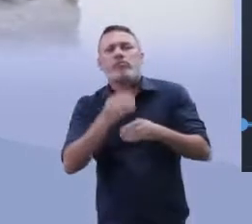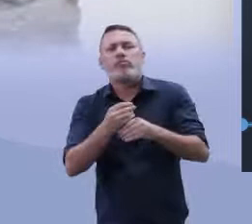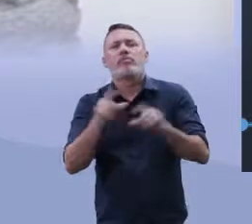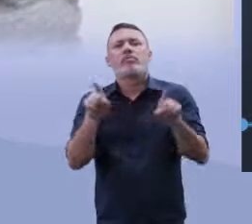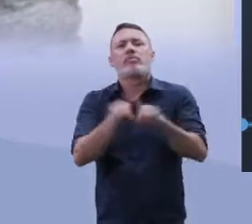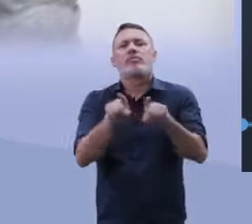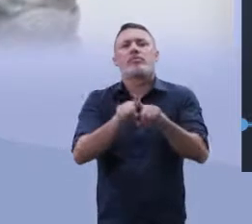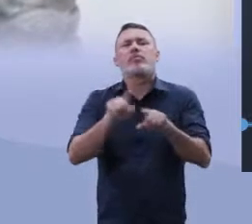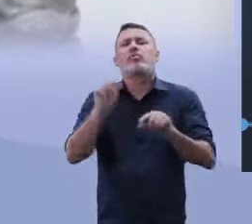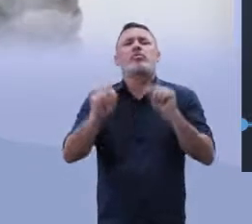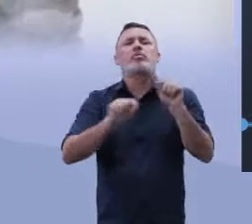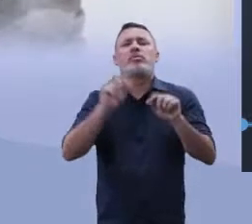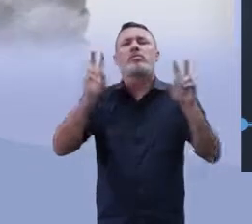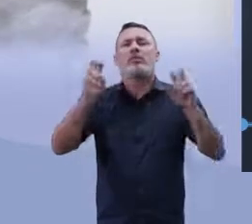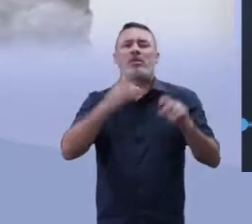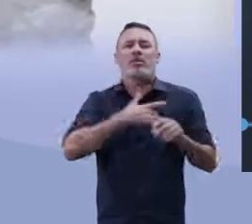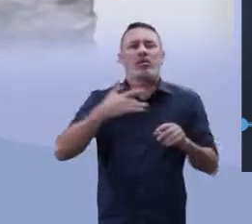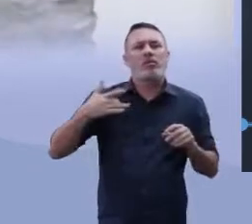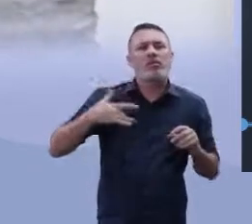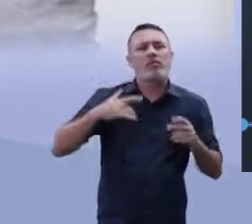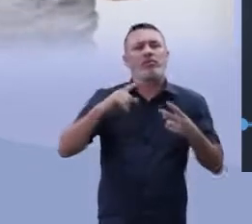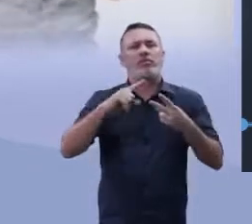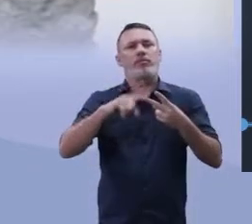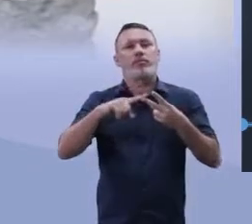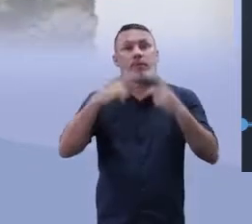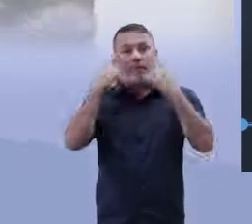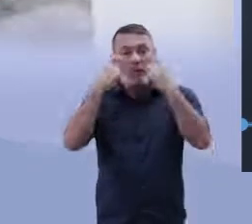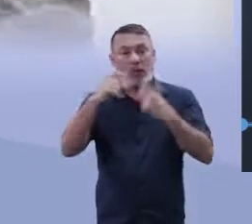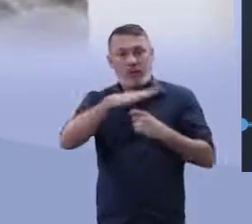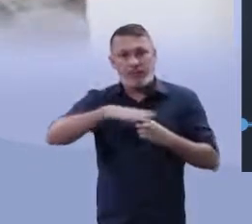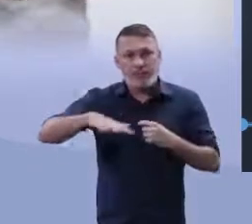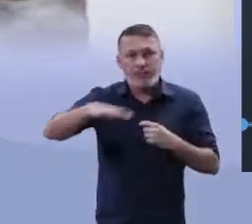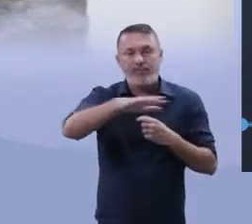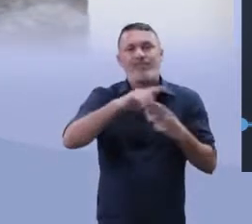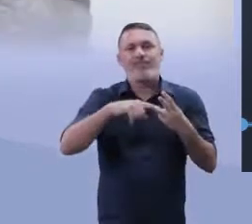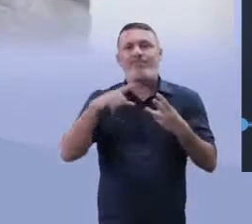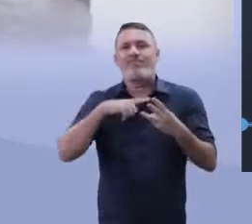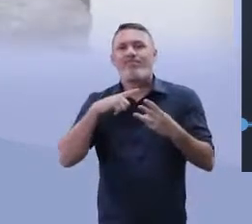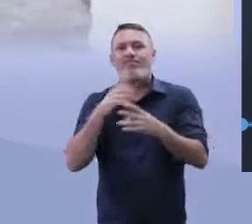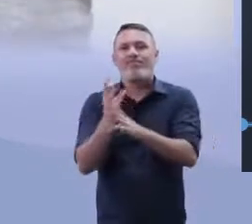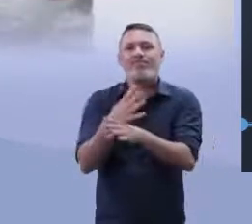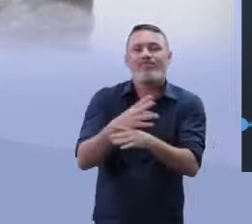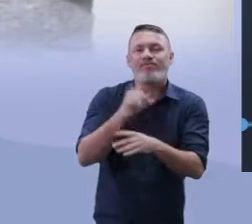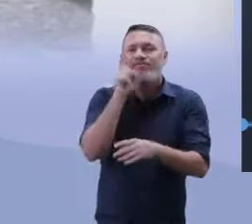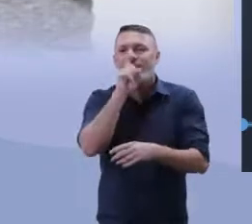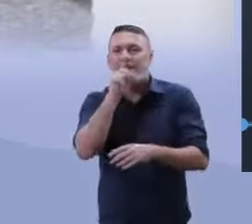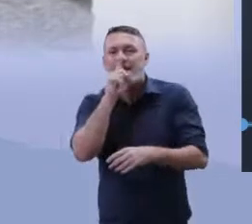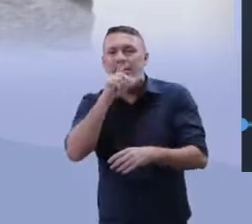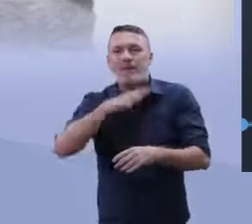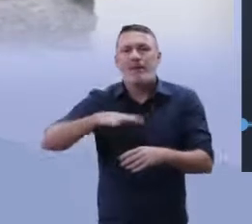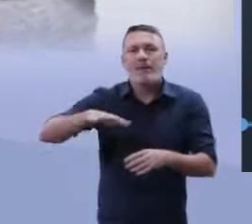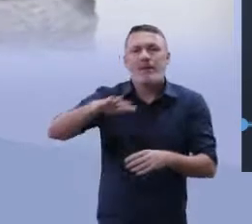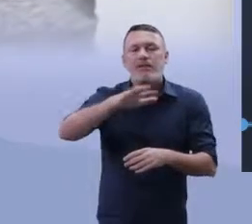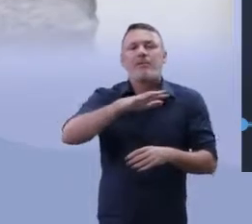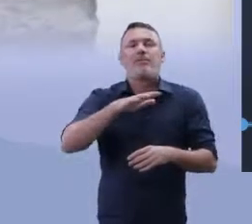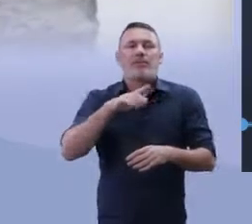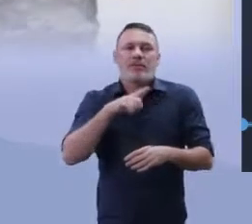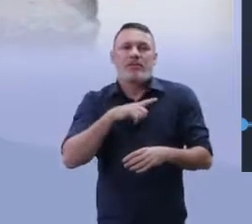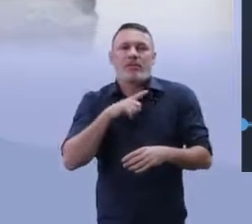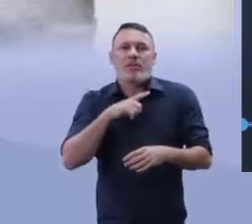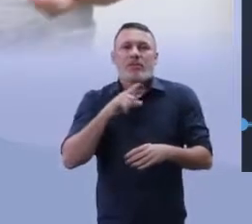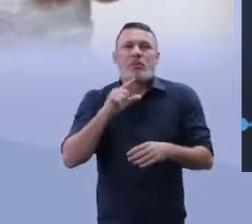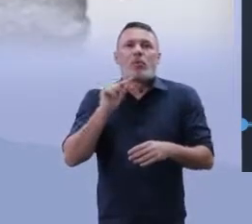nas questões de saúde, as questões voltadas para a violência, a vulnerabilidade desse sujeito, ele está ali,